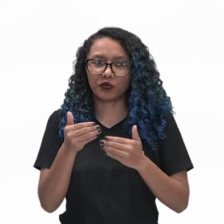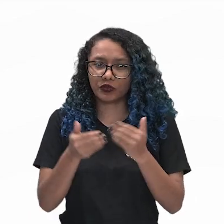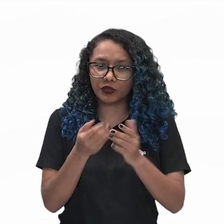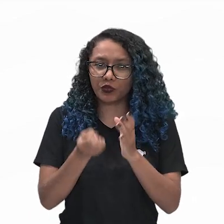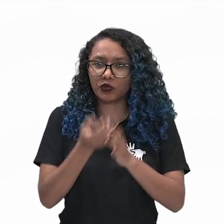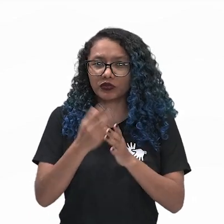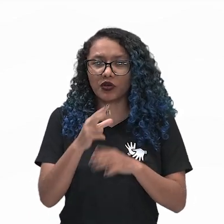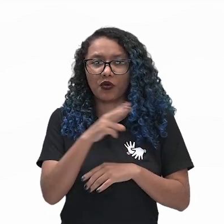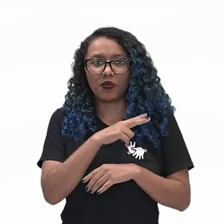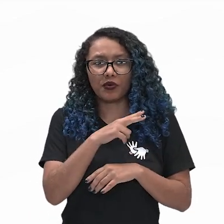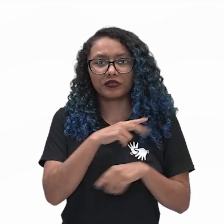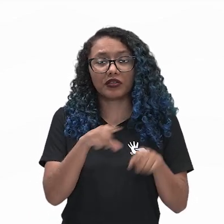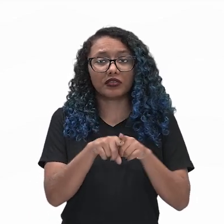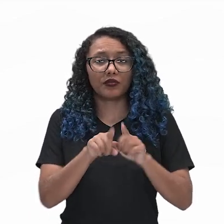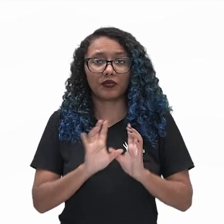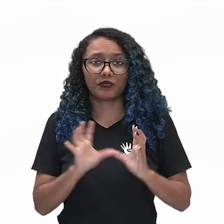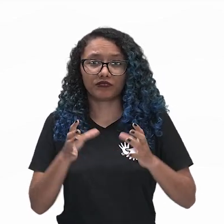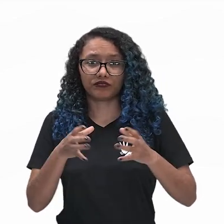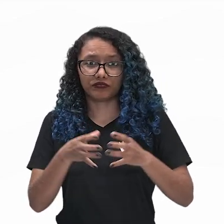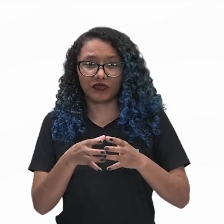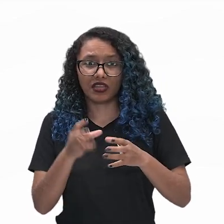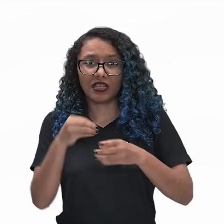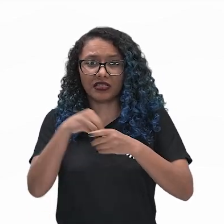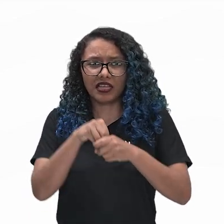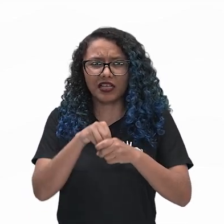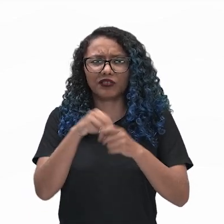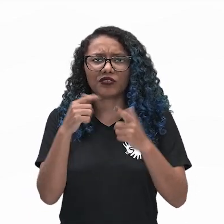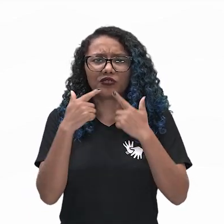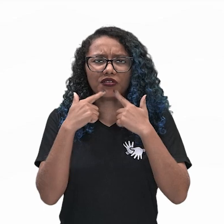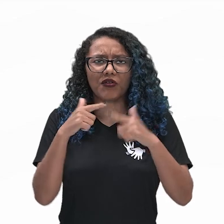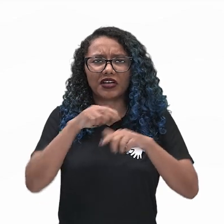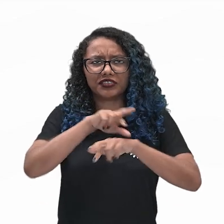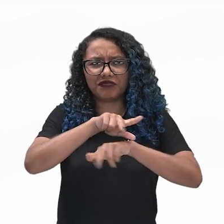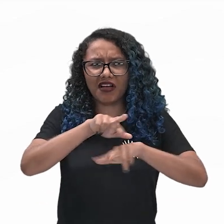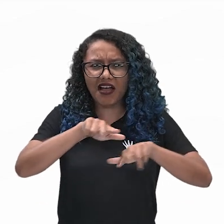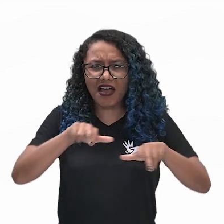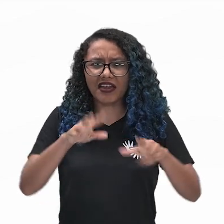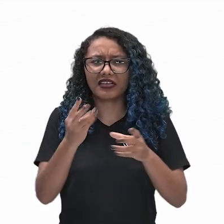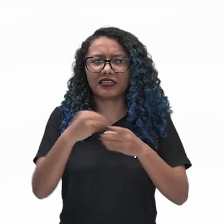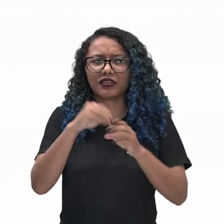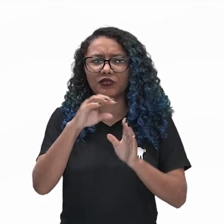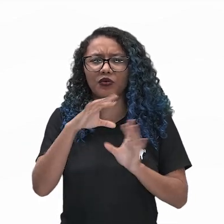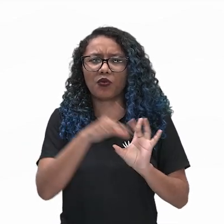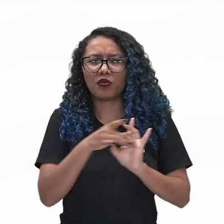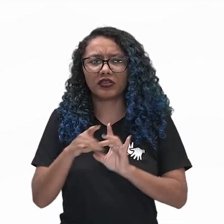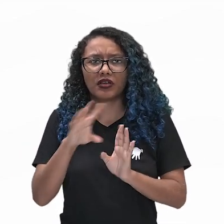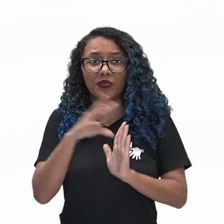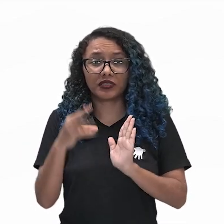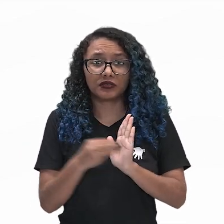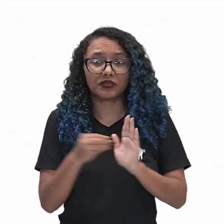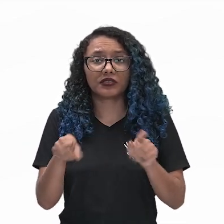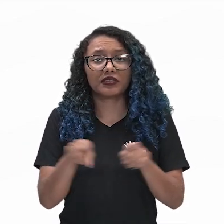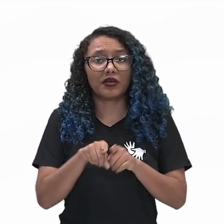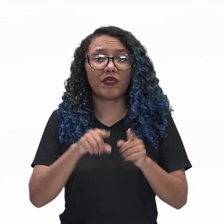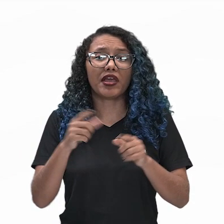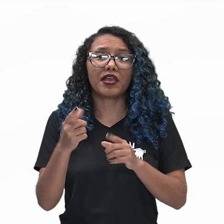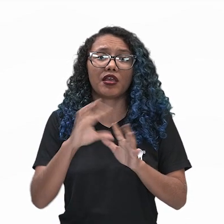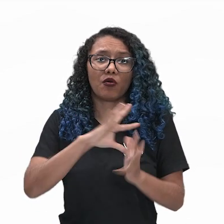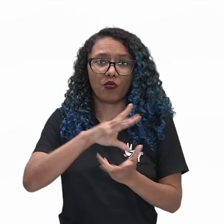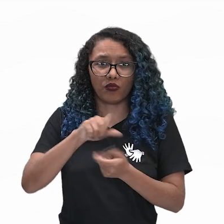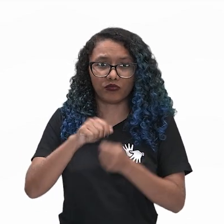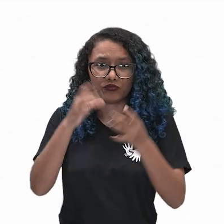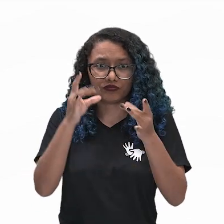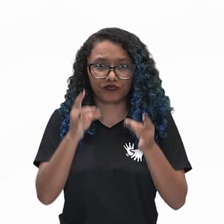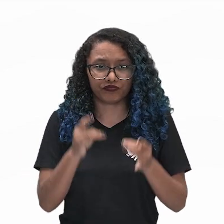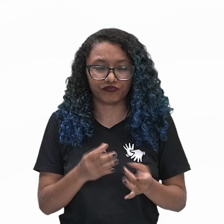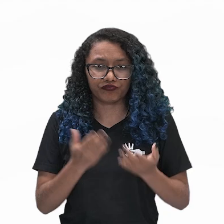produção individual e colaborativa em diferentes linguagens no contexto amazônico e global. E aí nós temos, além do